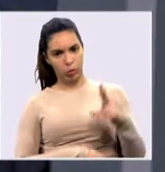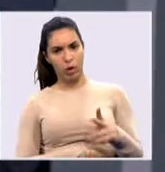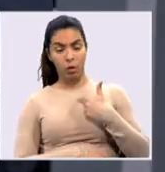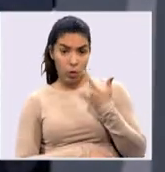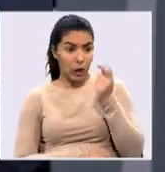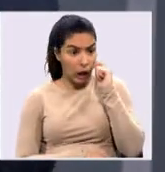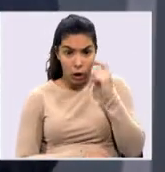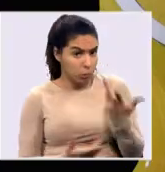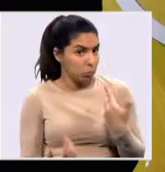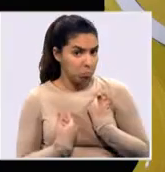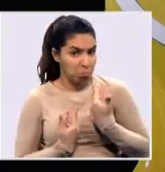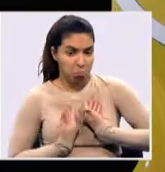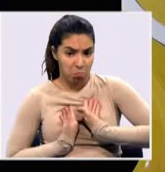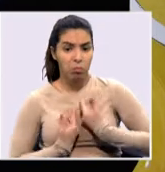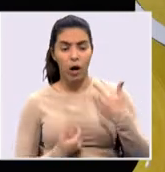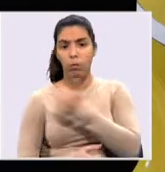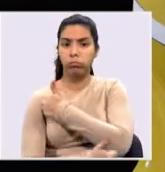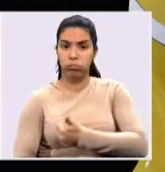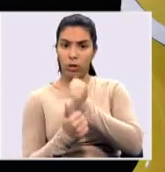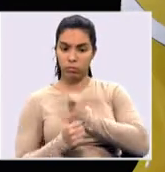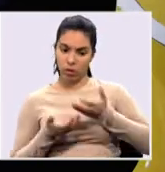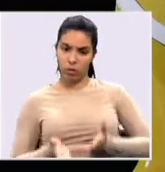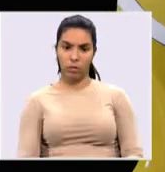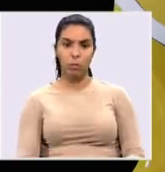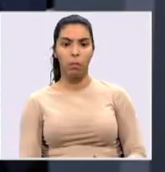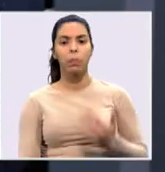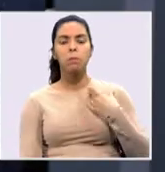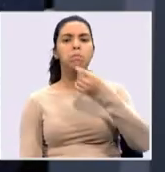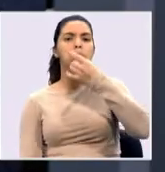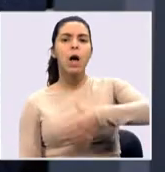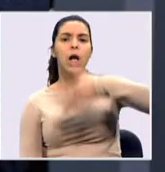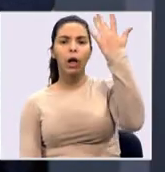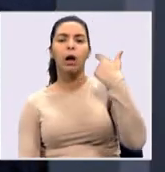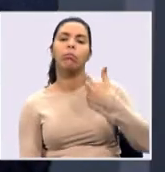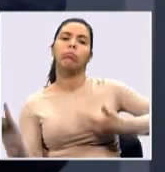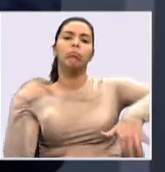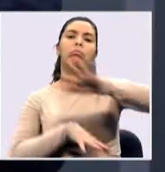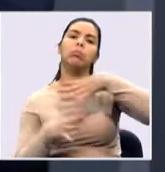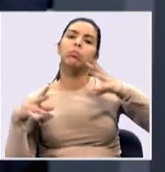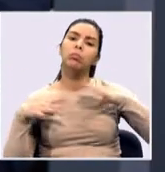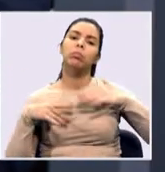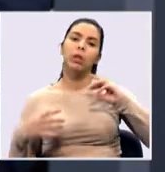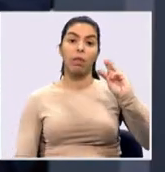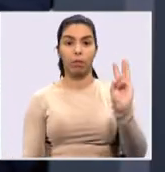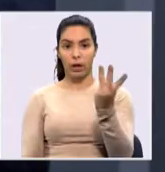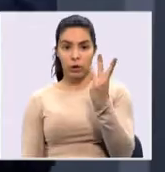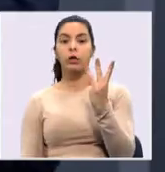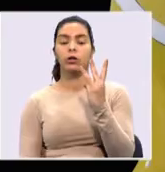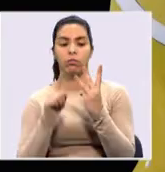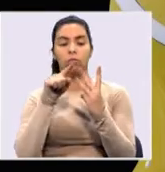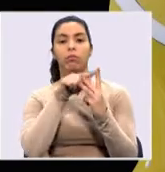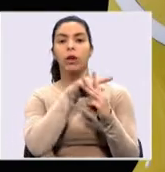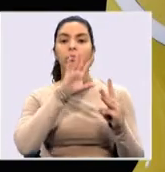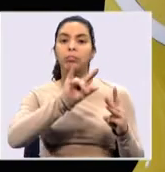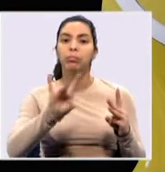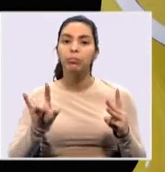Portugal, decidi também ser turista. Sou a ser turista também em Lisboa, na minha cidade onde eu nasci, durante uma manhã. Defini 3 pontos de